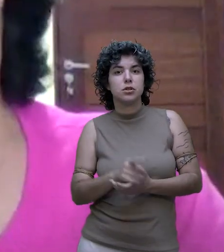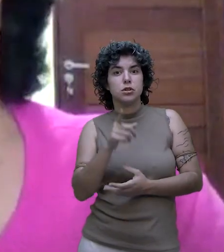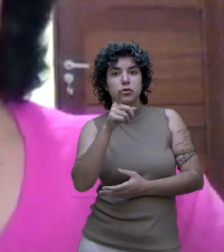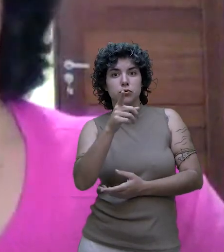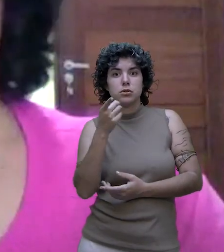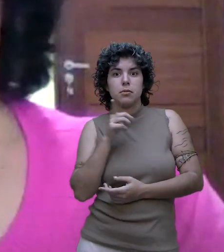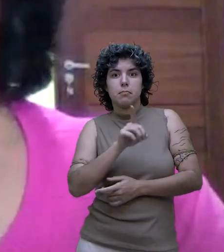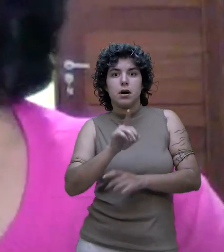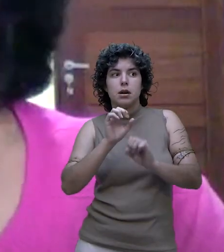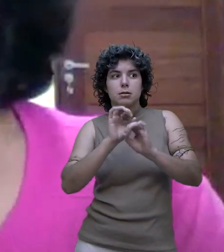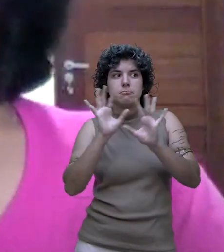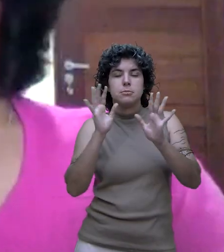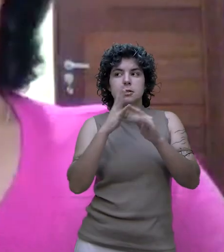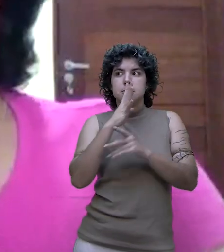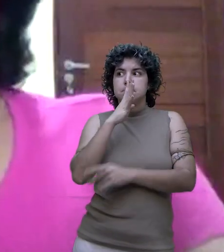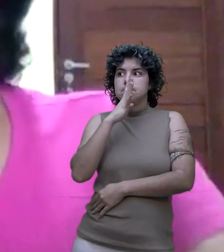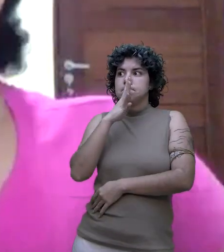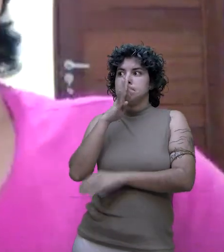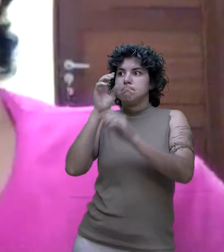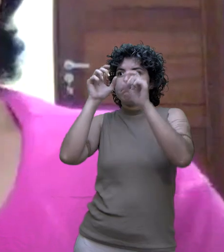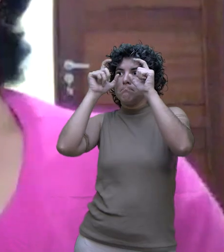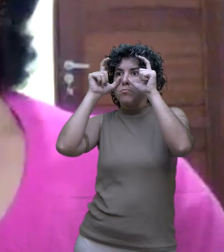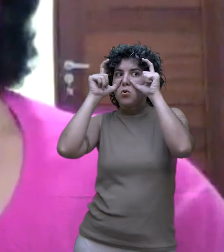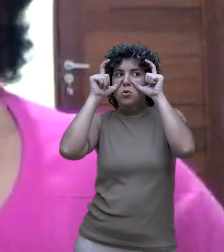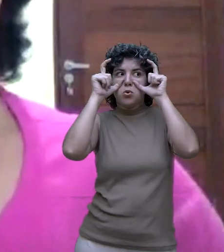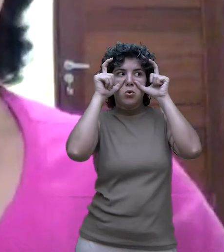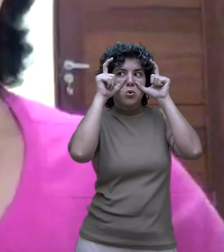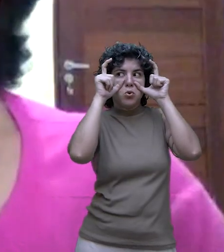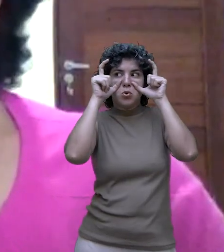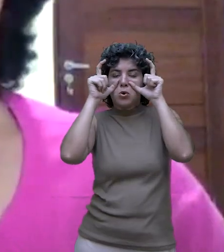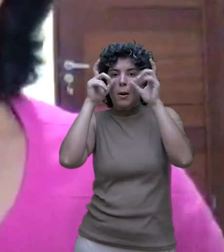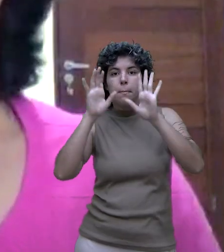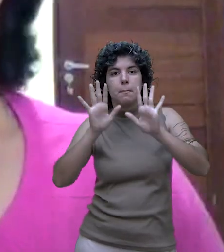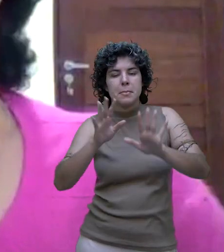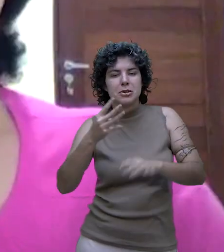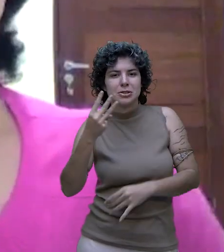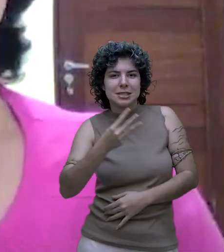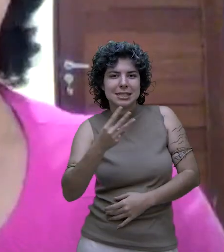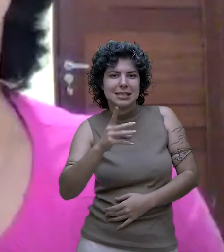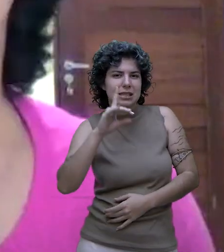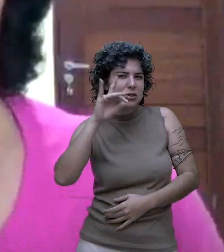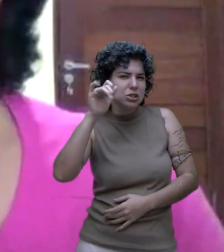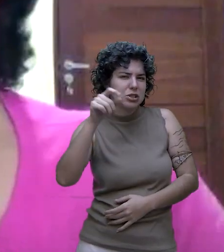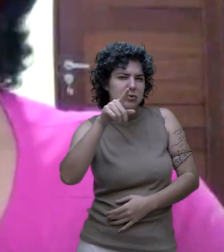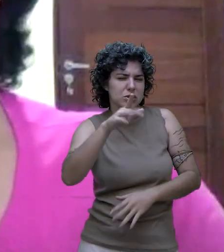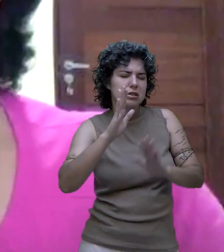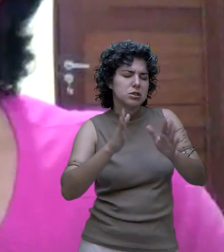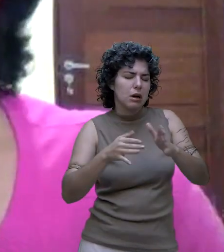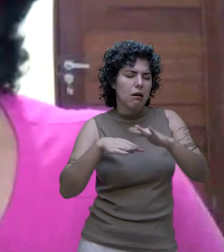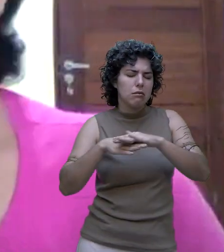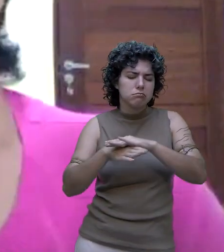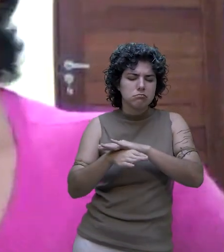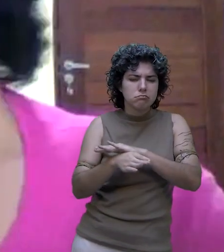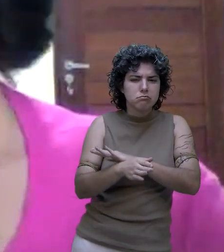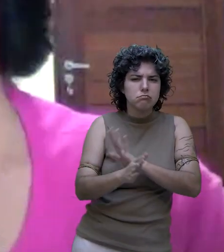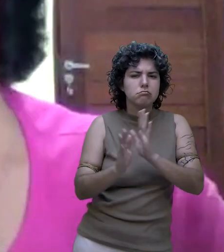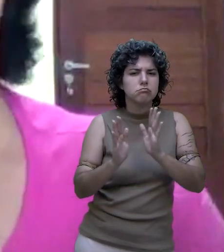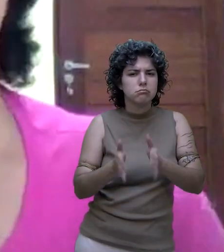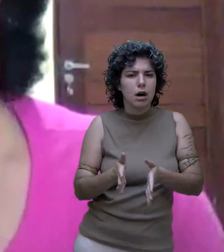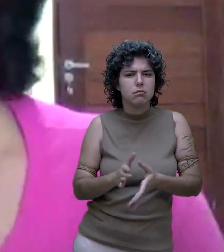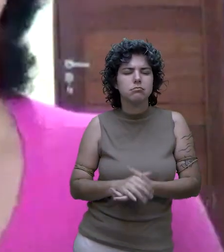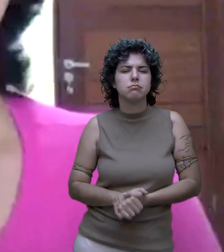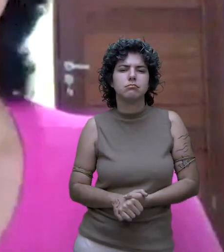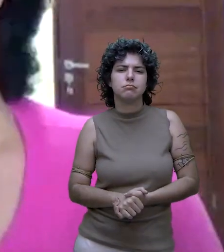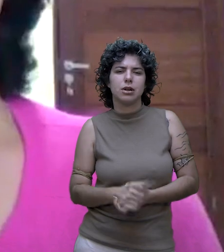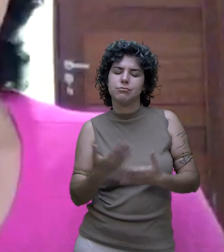assusta, mas no terceiro dia você já diz, peraí, já estou entendendo a coisa, e aí